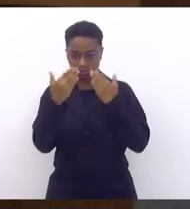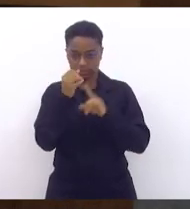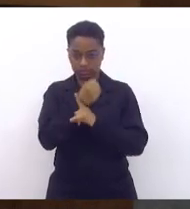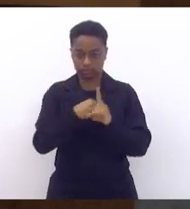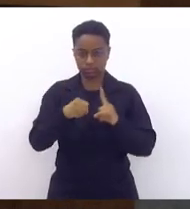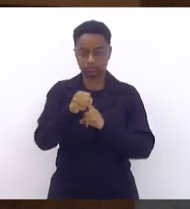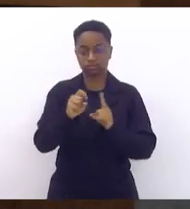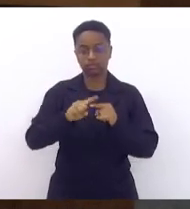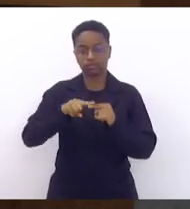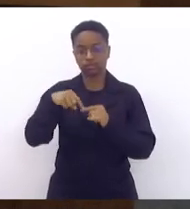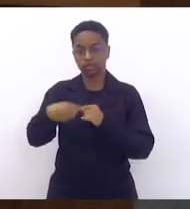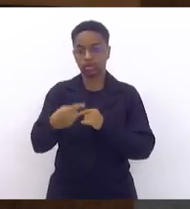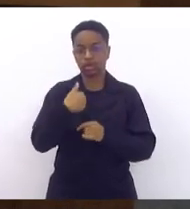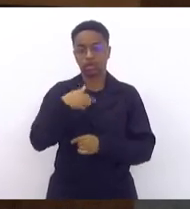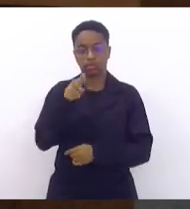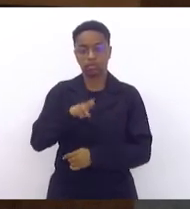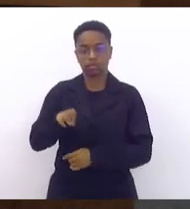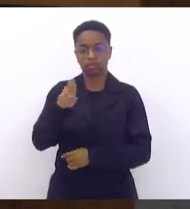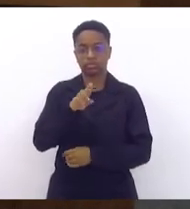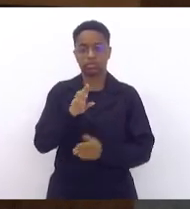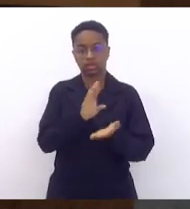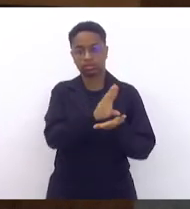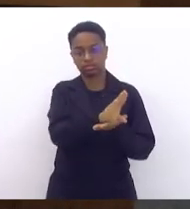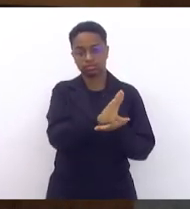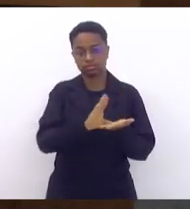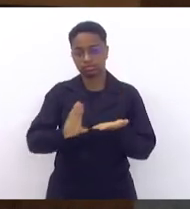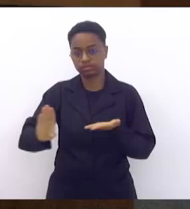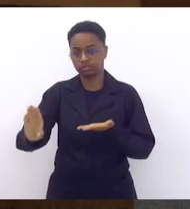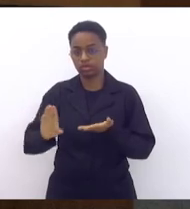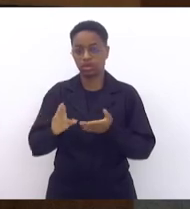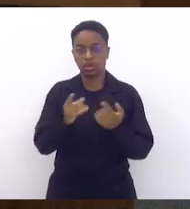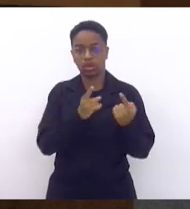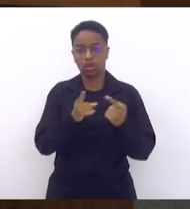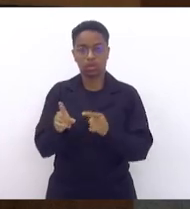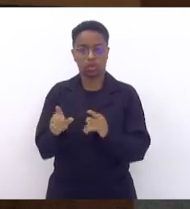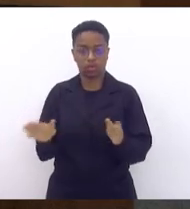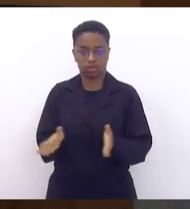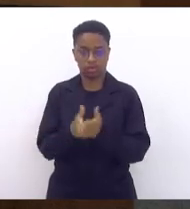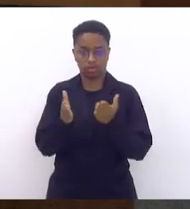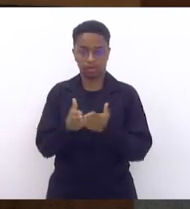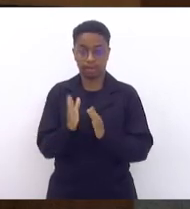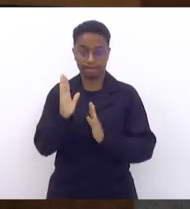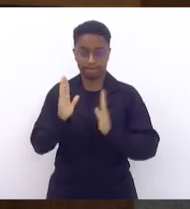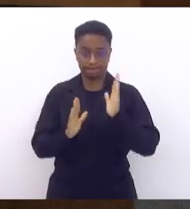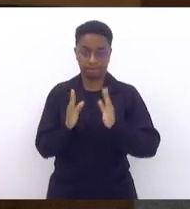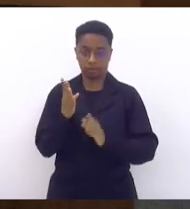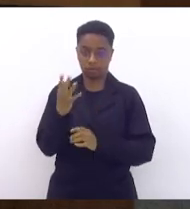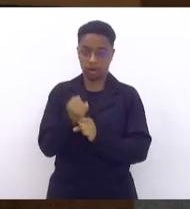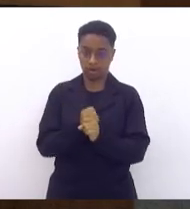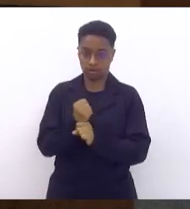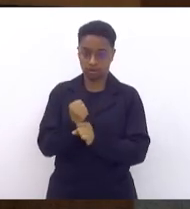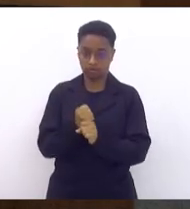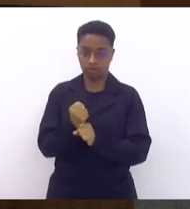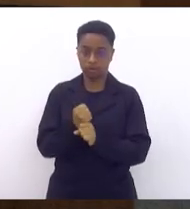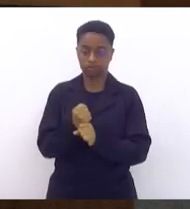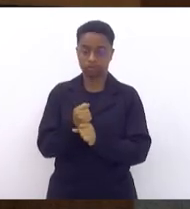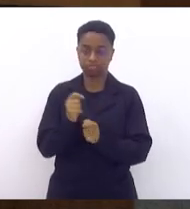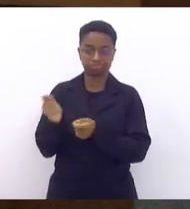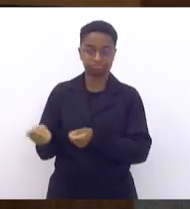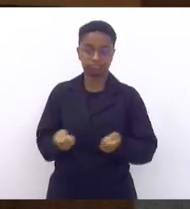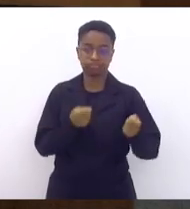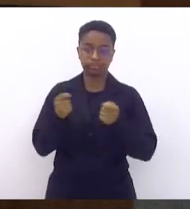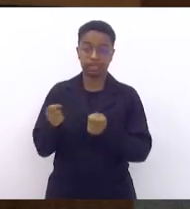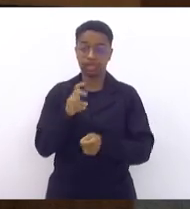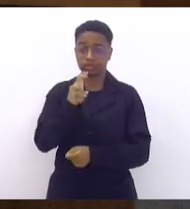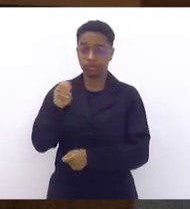do Fundo Estadual de Combate à Pobreza. Durante 4 anos, tia Ju, durante 4 anos, a cada ano,